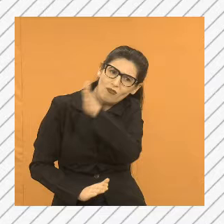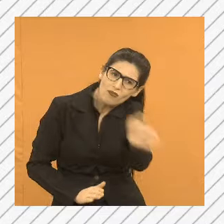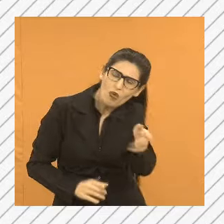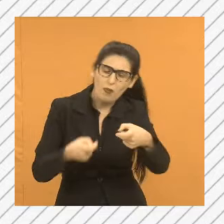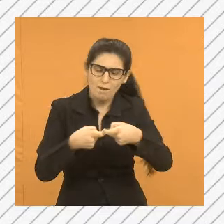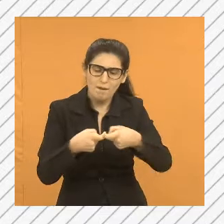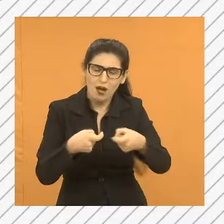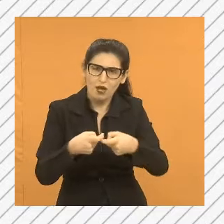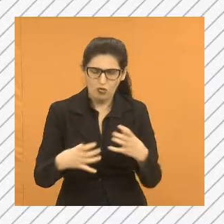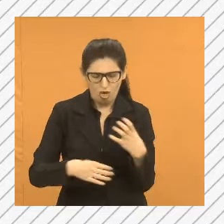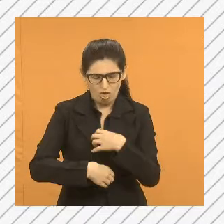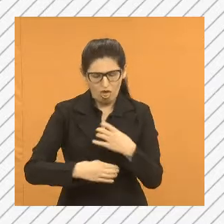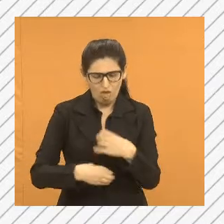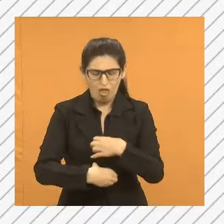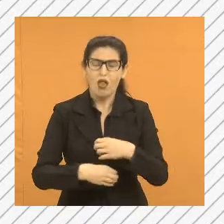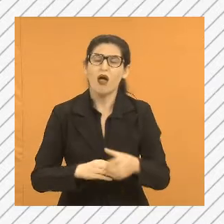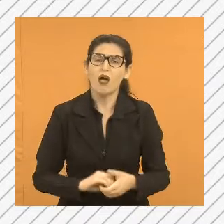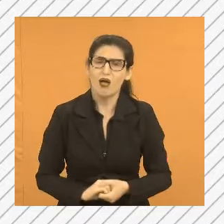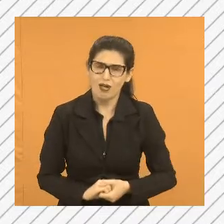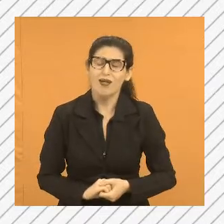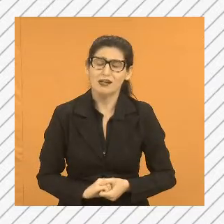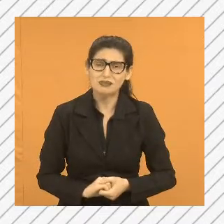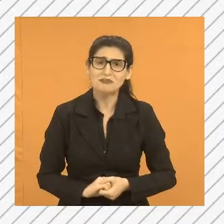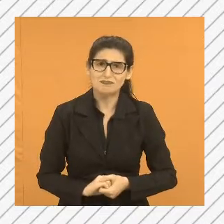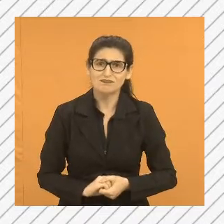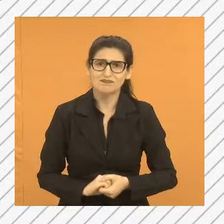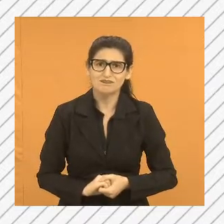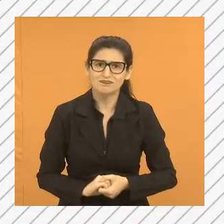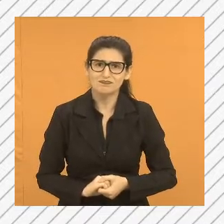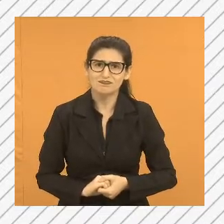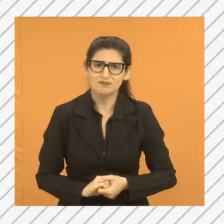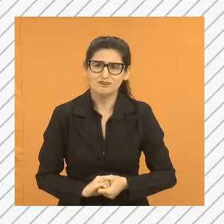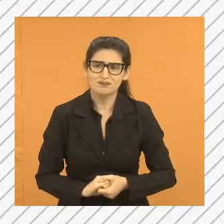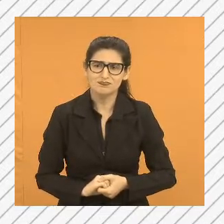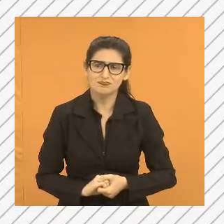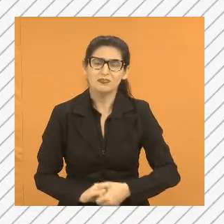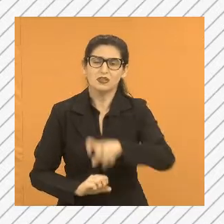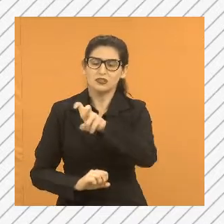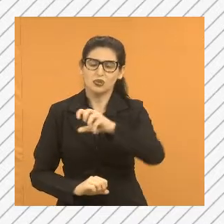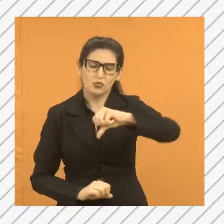tivemos, consequentemente, uma diminuição de procedimentos também de